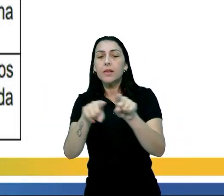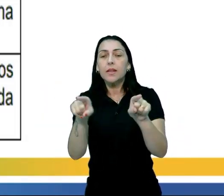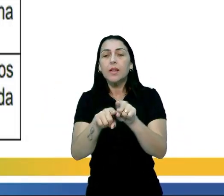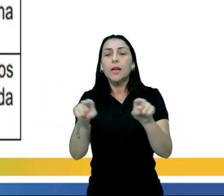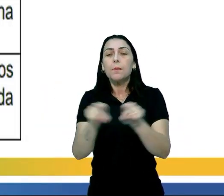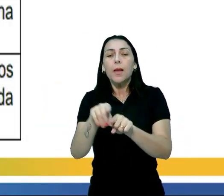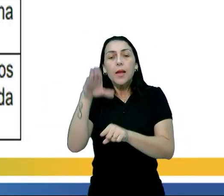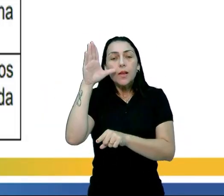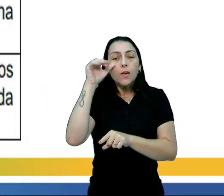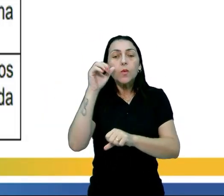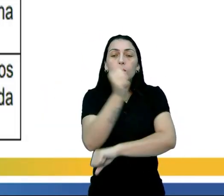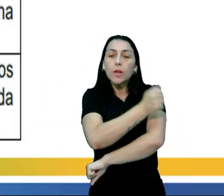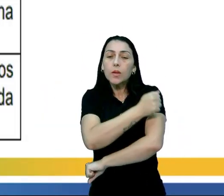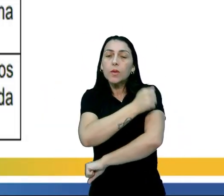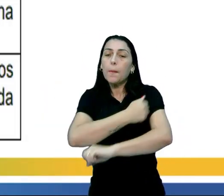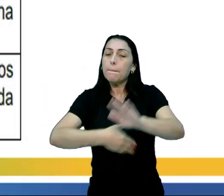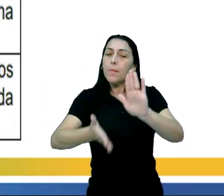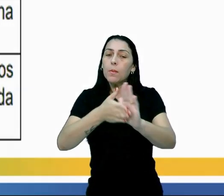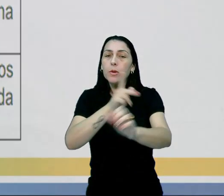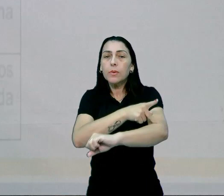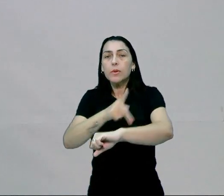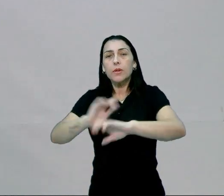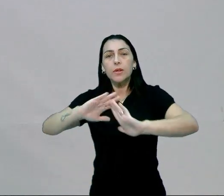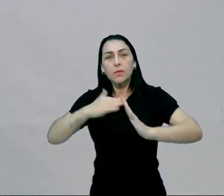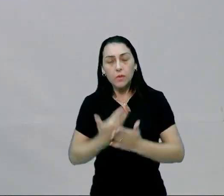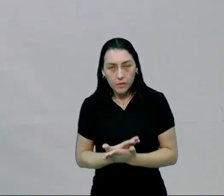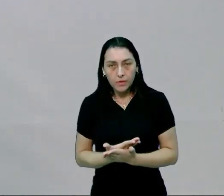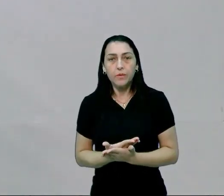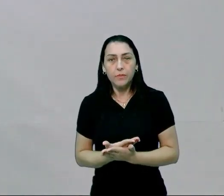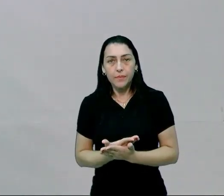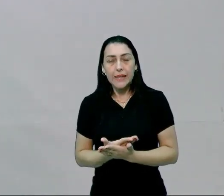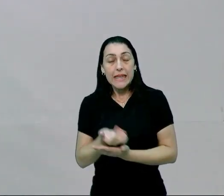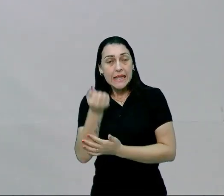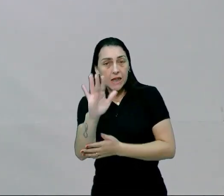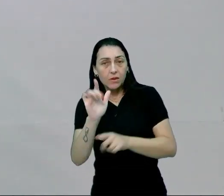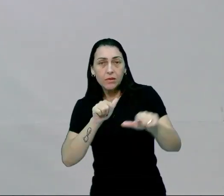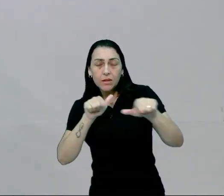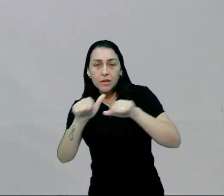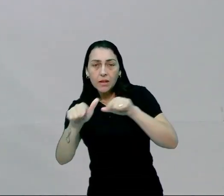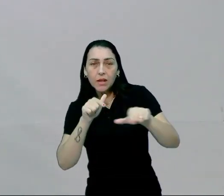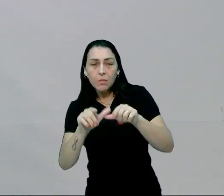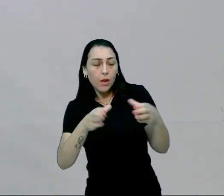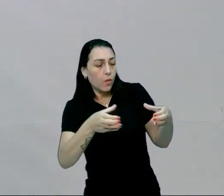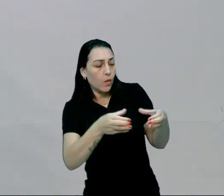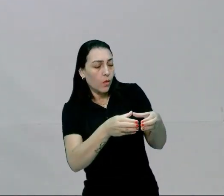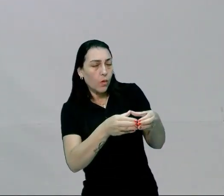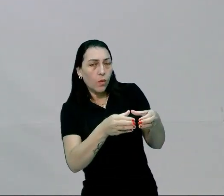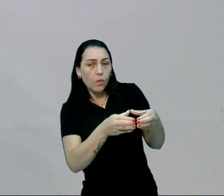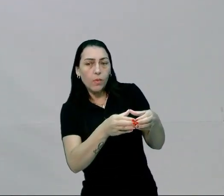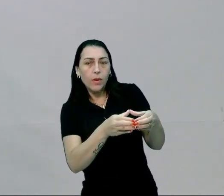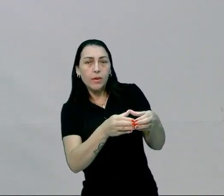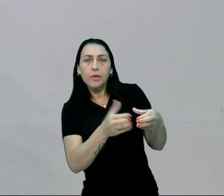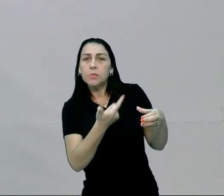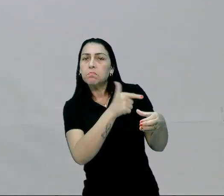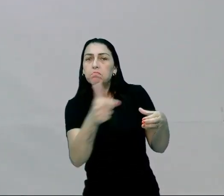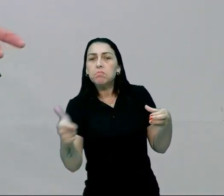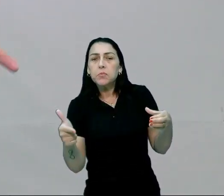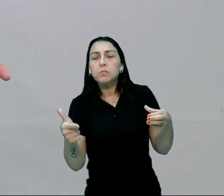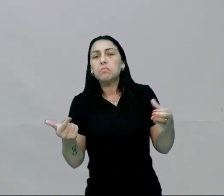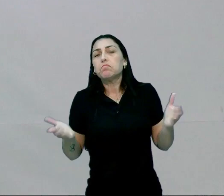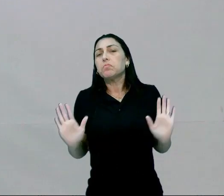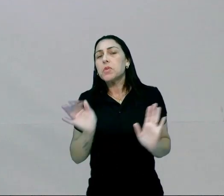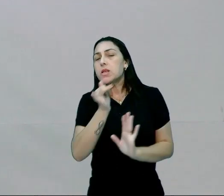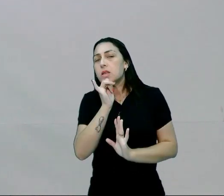a interesses dos alunos e propostas pedagógicas da escola. Se eu trabalho em uma comunidade em que eu não tenho, sei